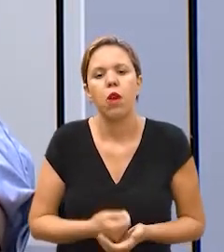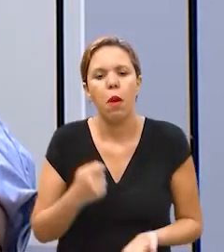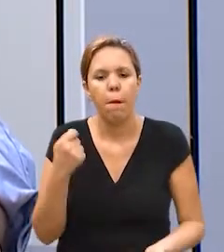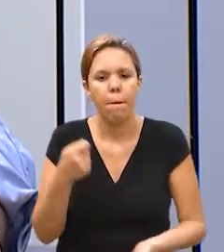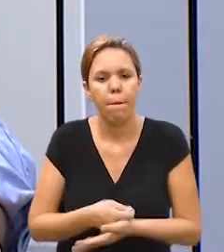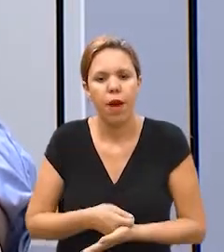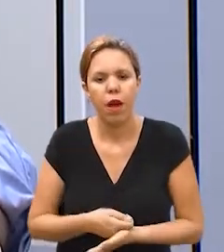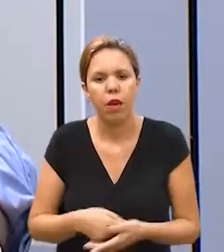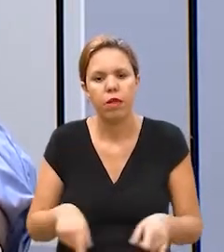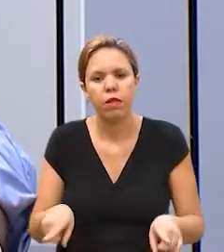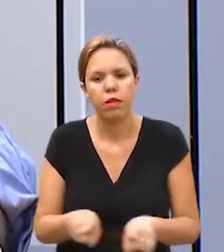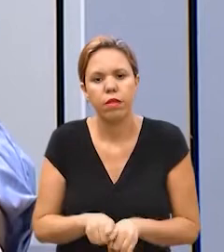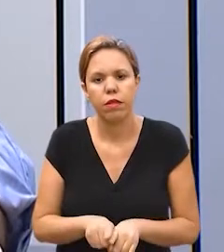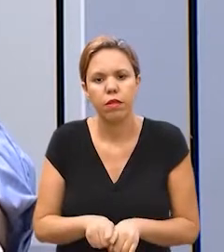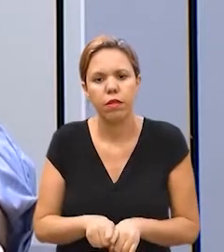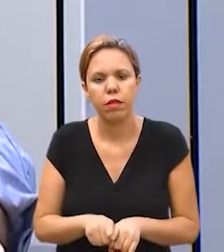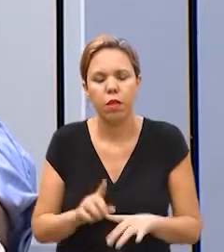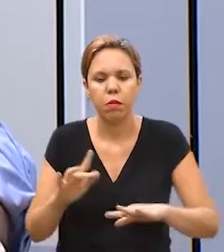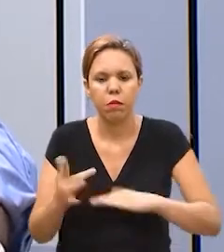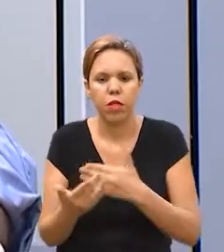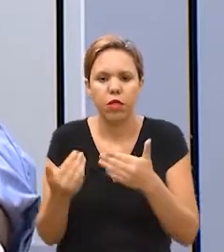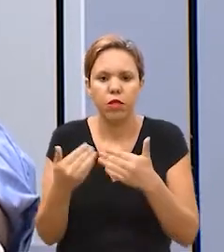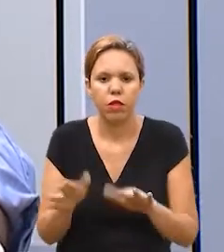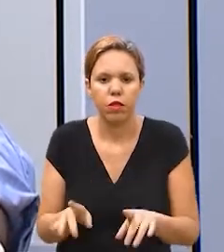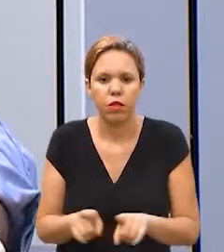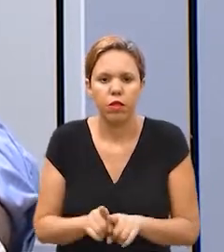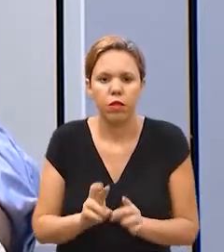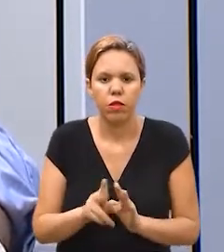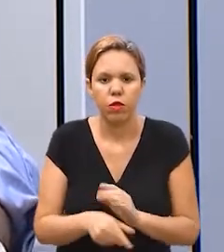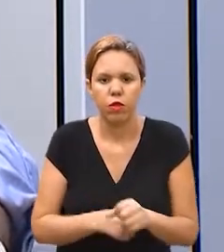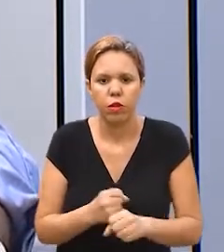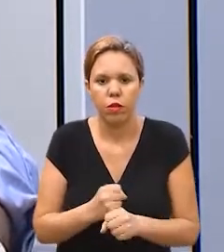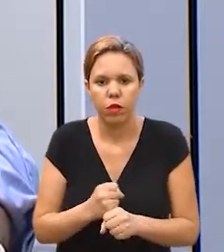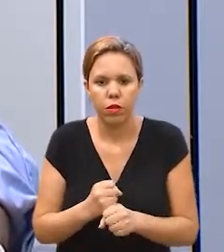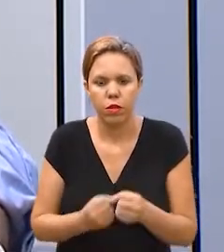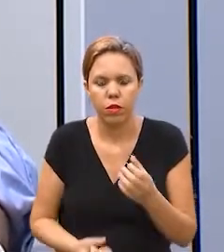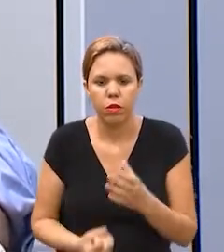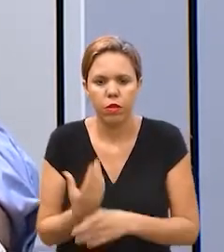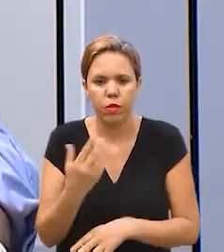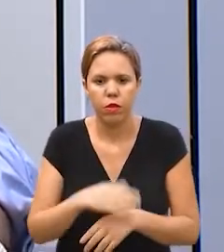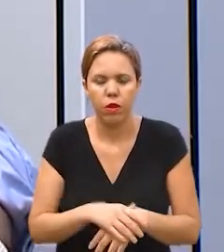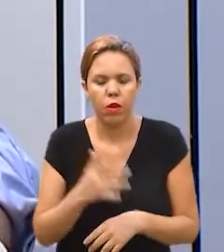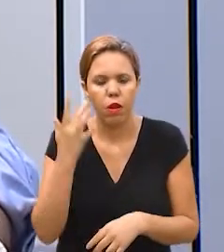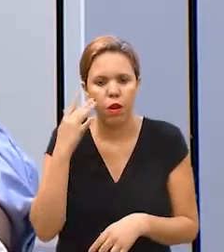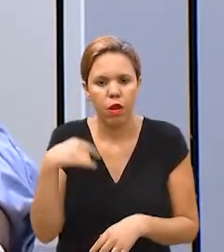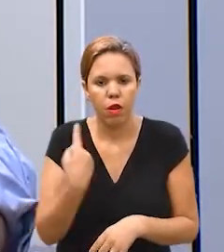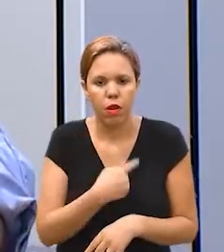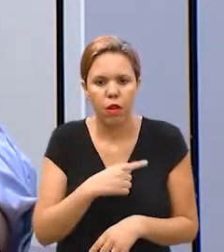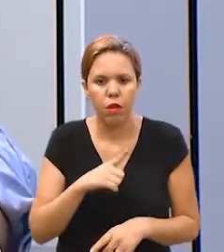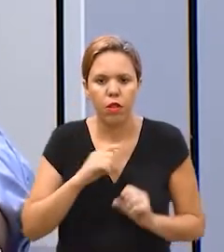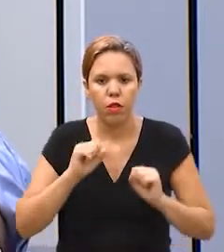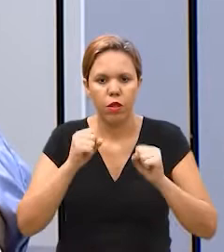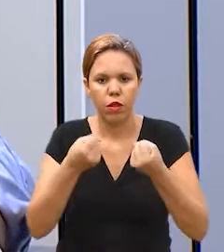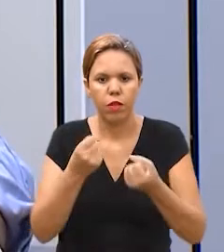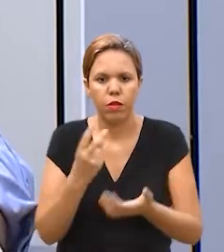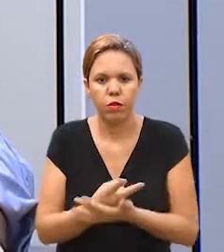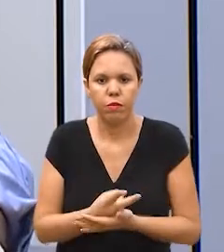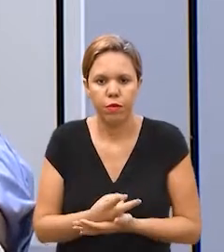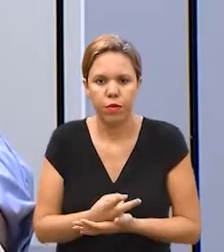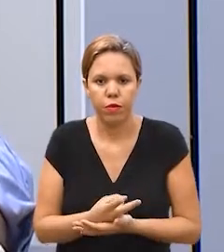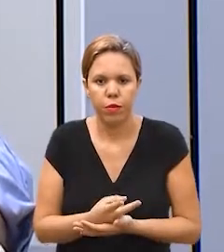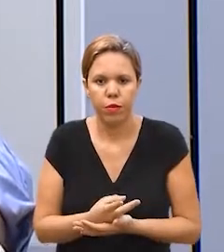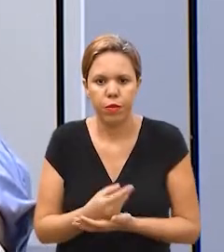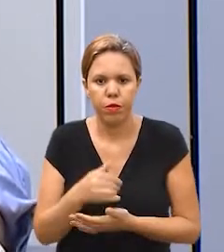paga, né, além da mídia espontânea, e outros anos isso não ocorreu. Então, eu acho que nós deveríamos ter um esforço